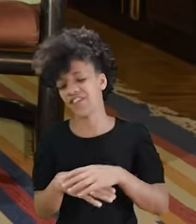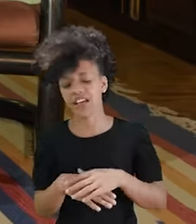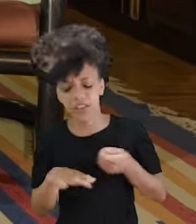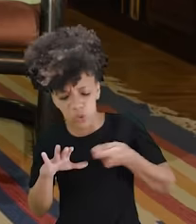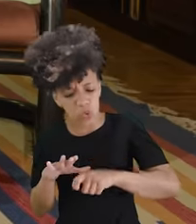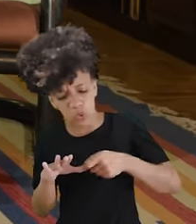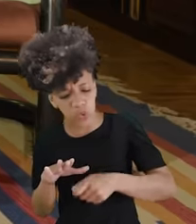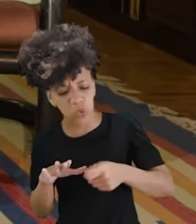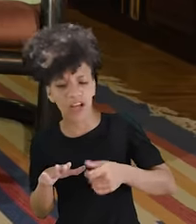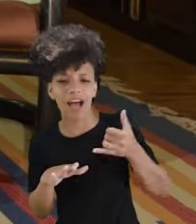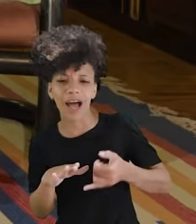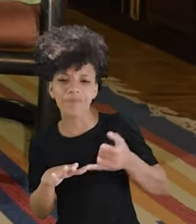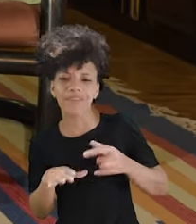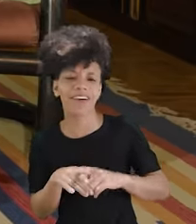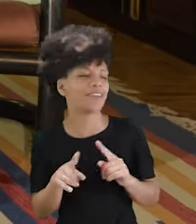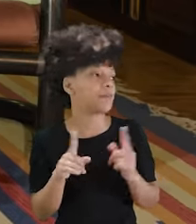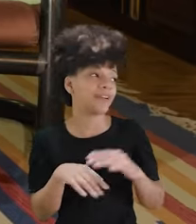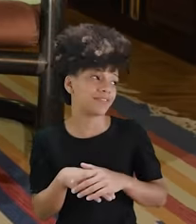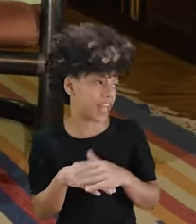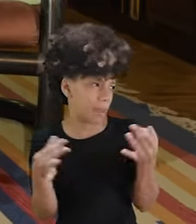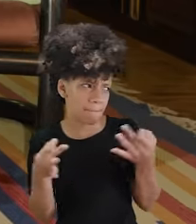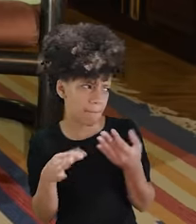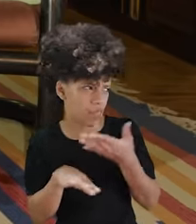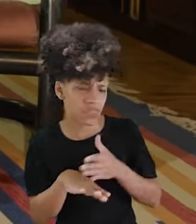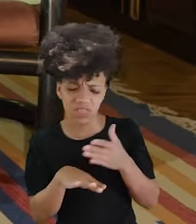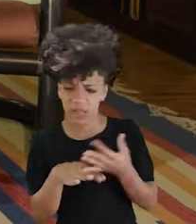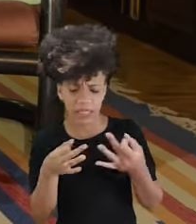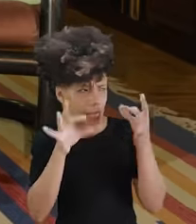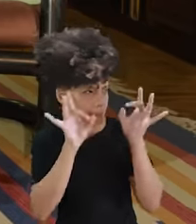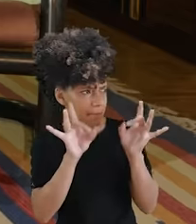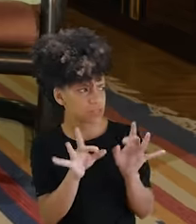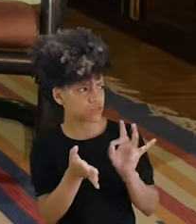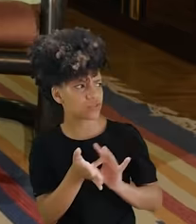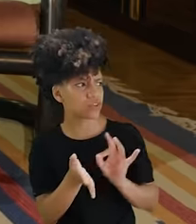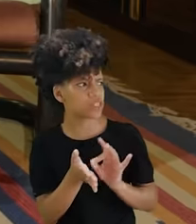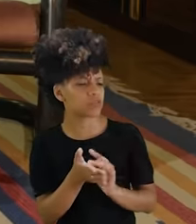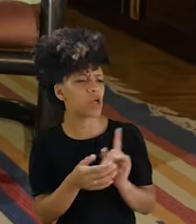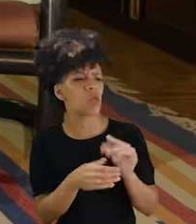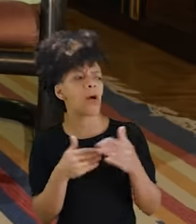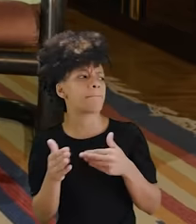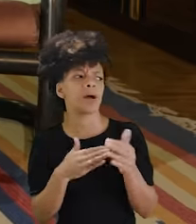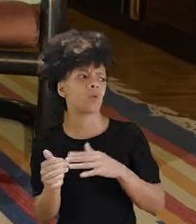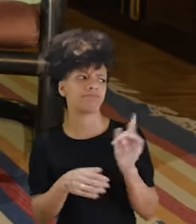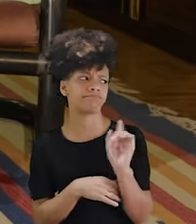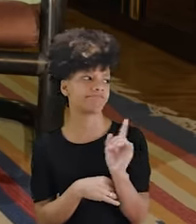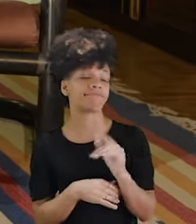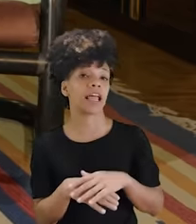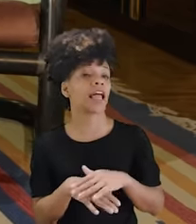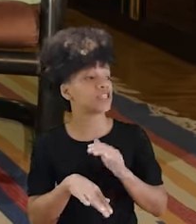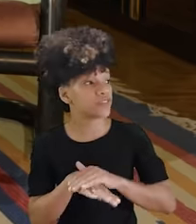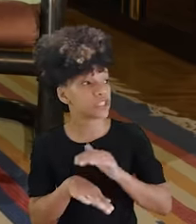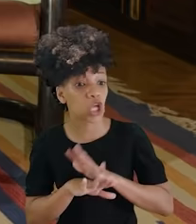é muito específico realmente não é para qualquer um é de fazer todo o desembarque dos Traders do momento de